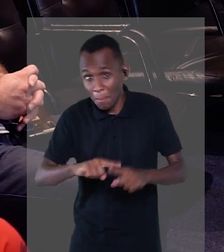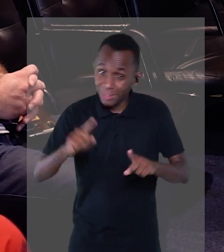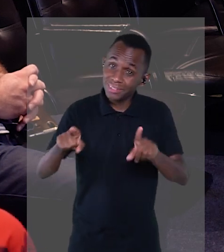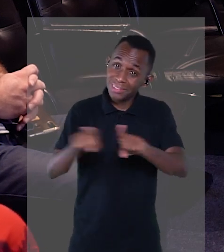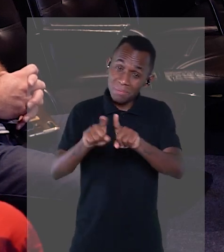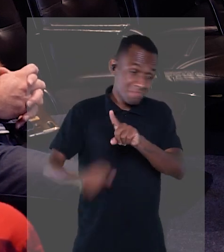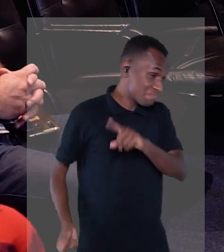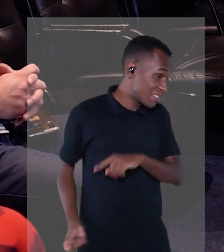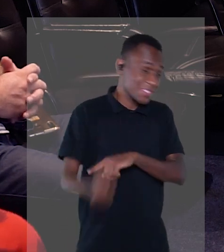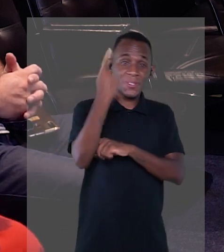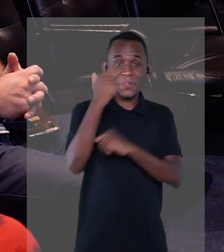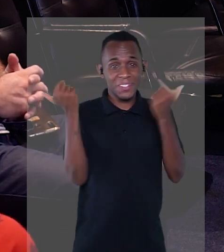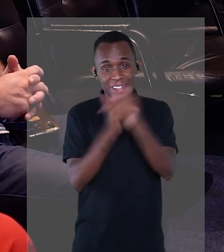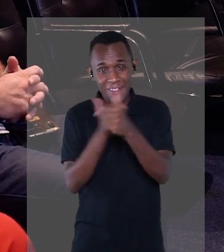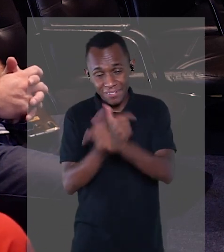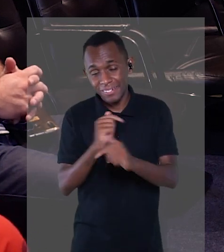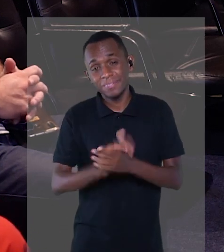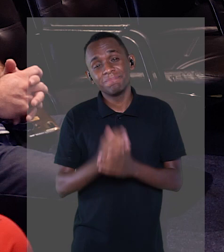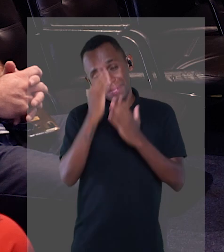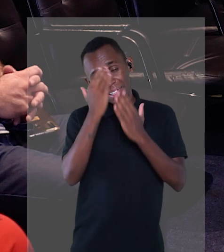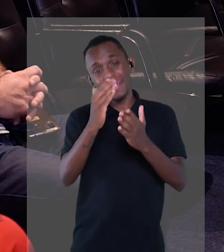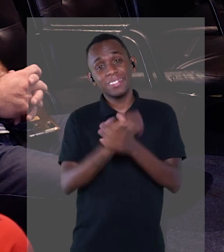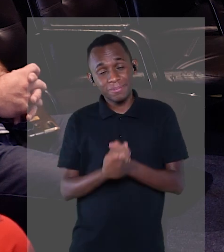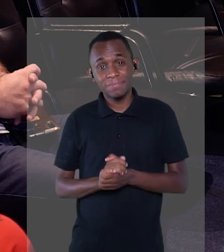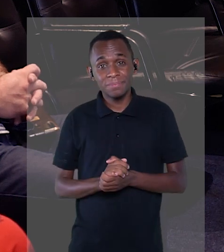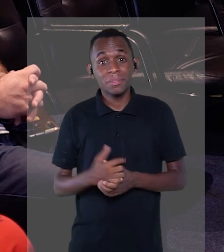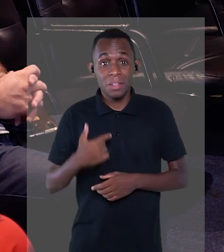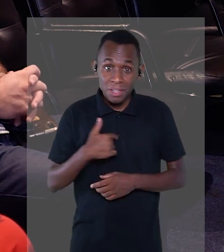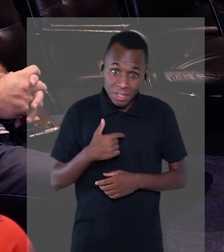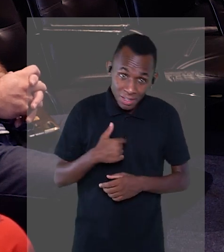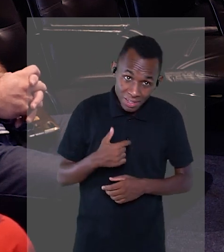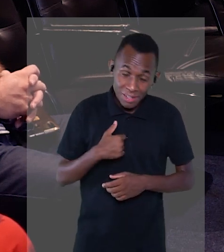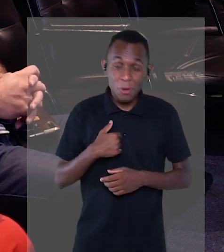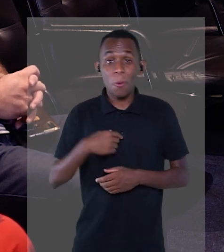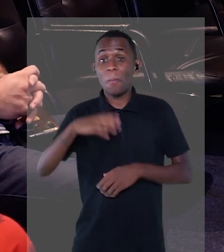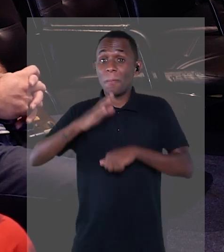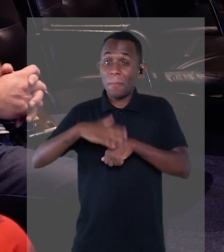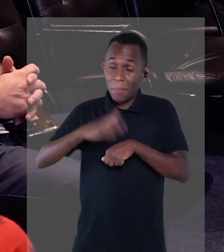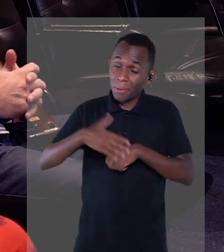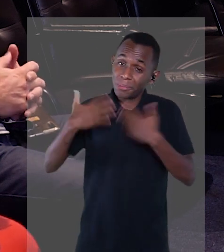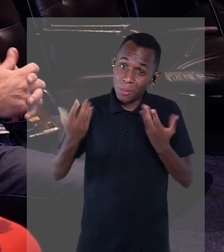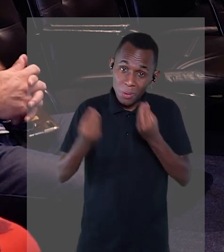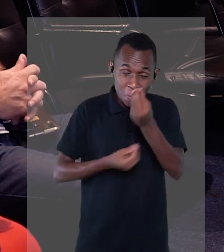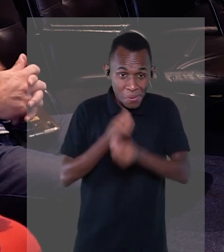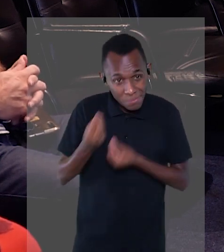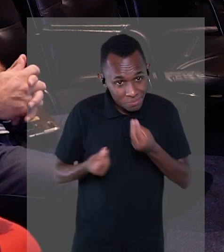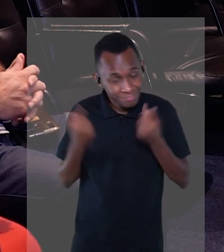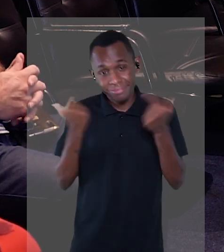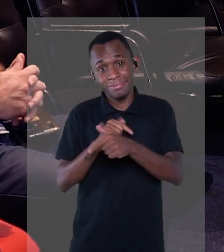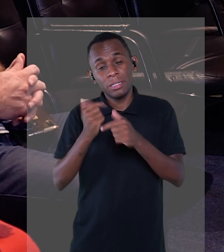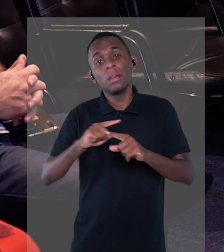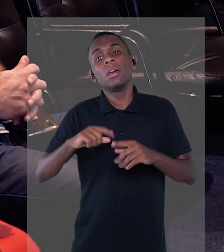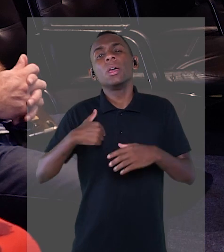absurdamente bem-humorado. Obrigado, Su. Vai ver que eu posso ter algo de tragicômico nisso, mas eu